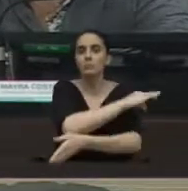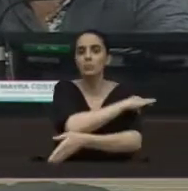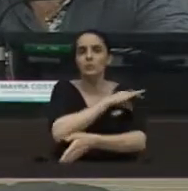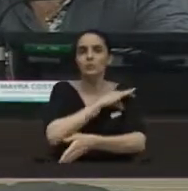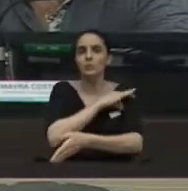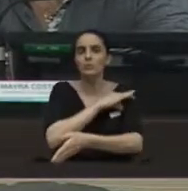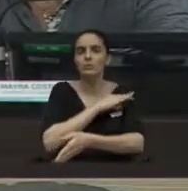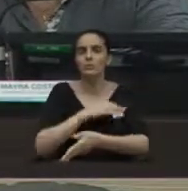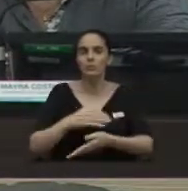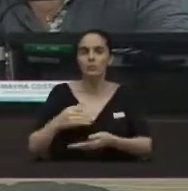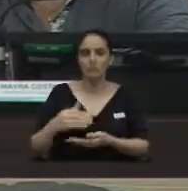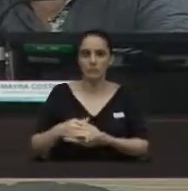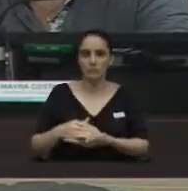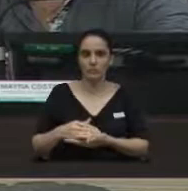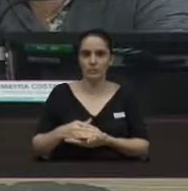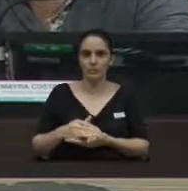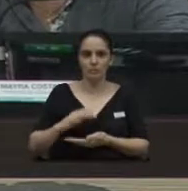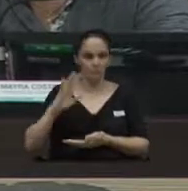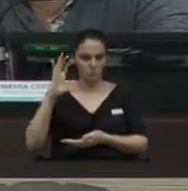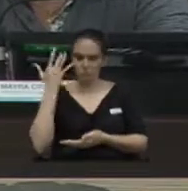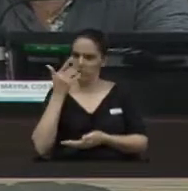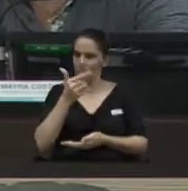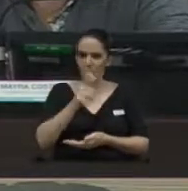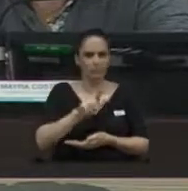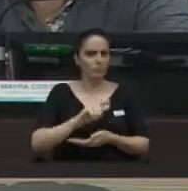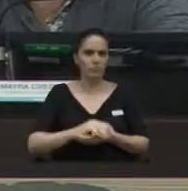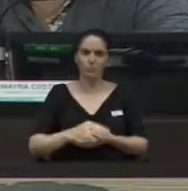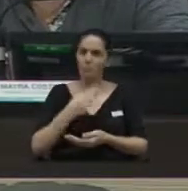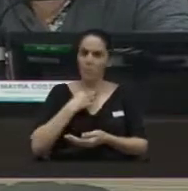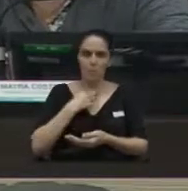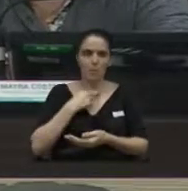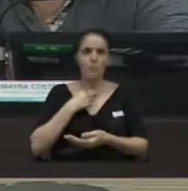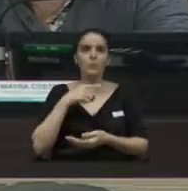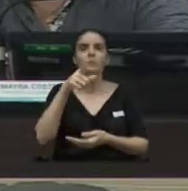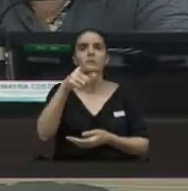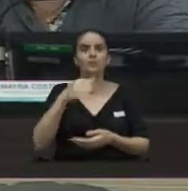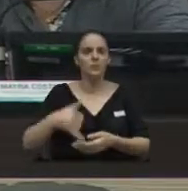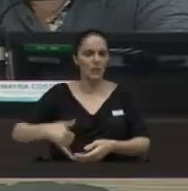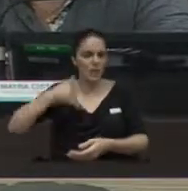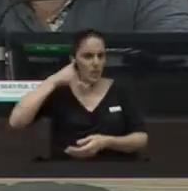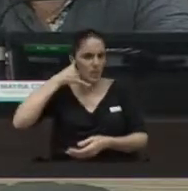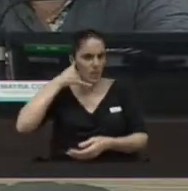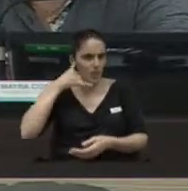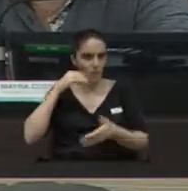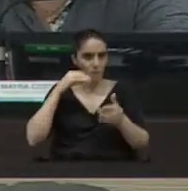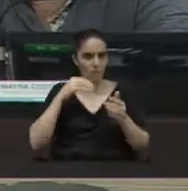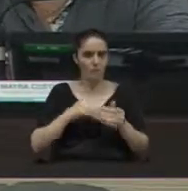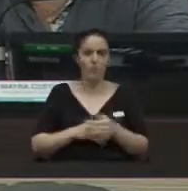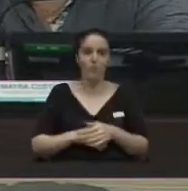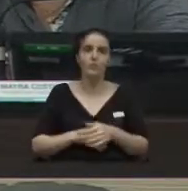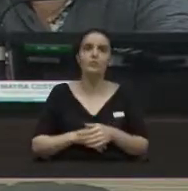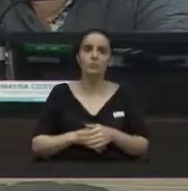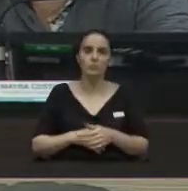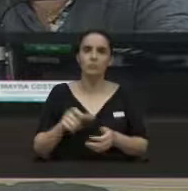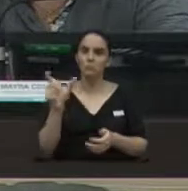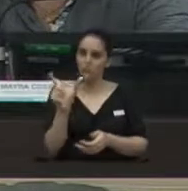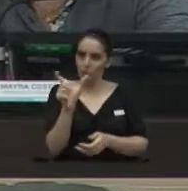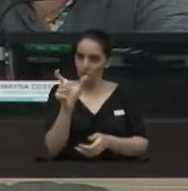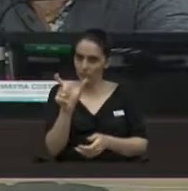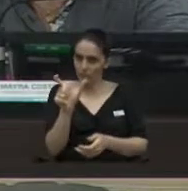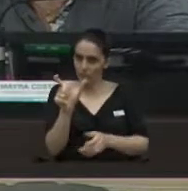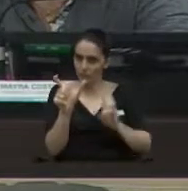isso de novo, de nos procurar, nós vamos pegar o seu telefone, o seu contato, para levar o seu cartão até lá no